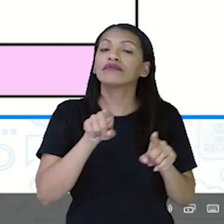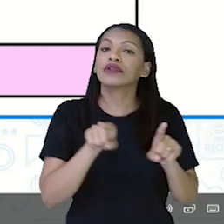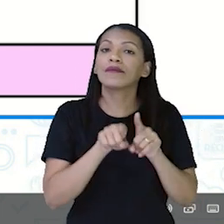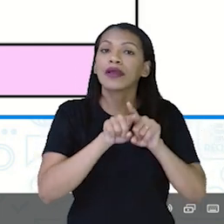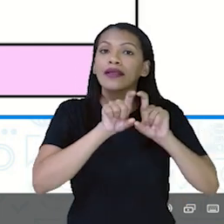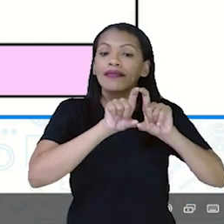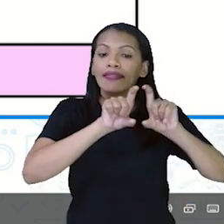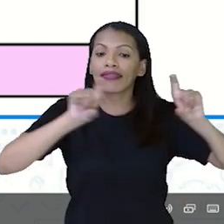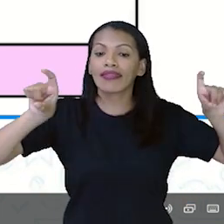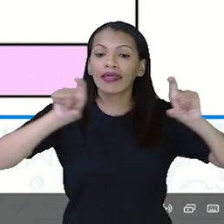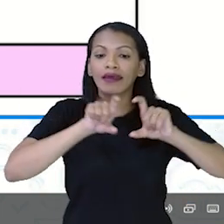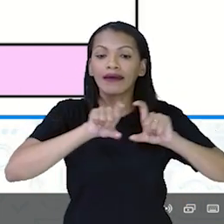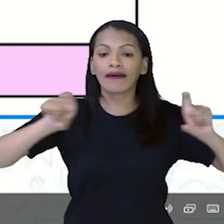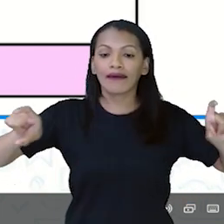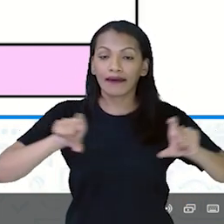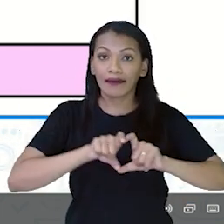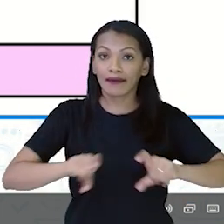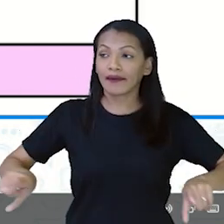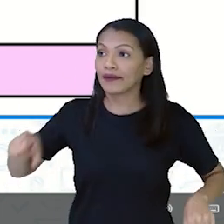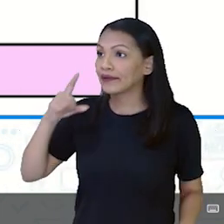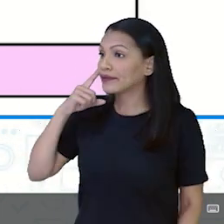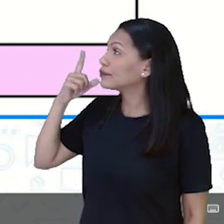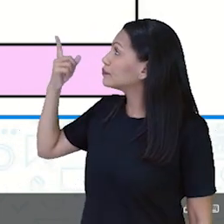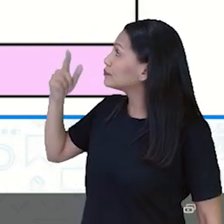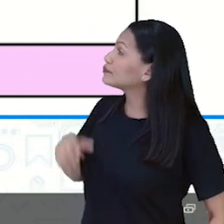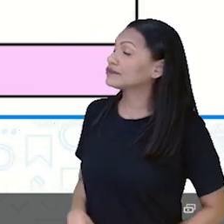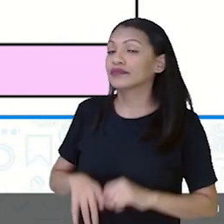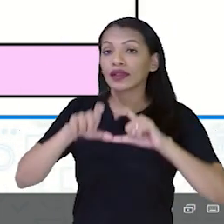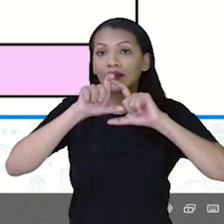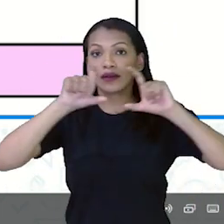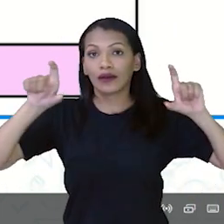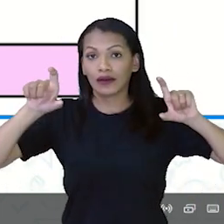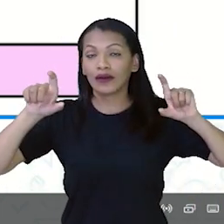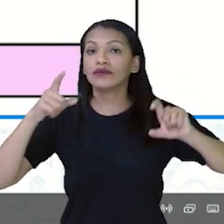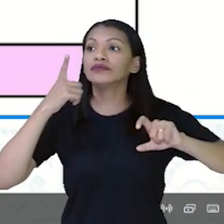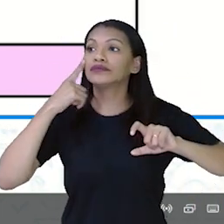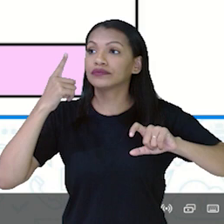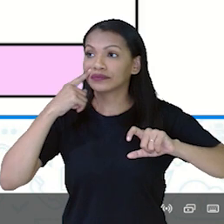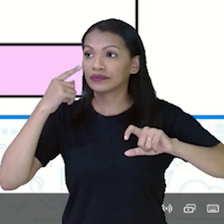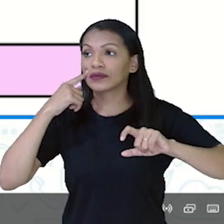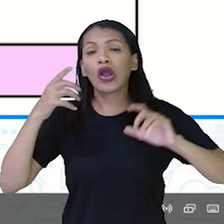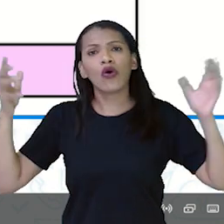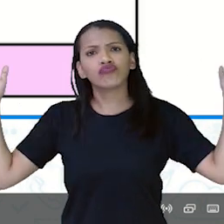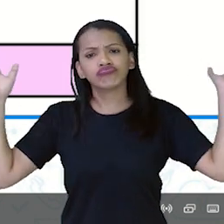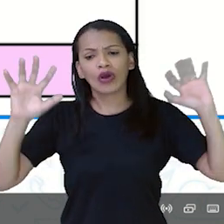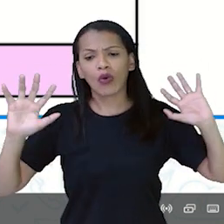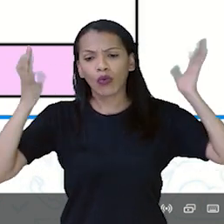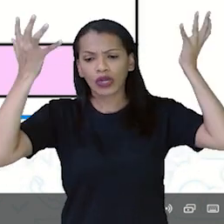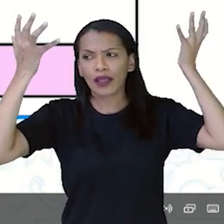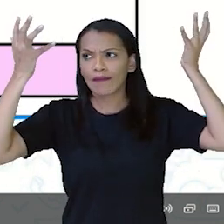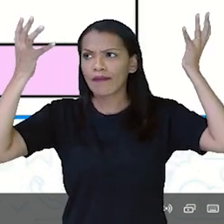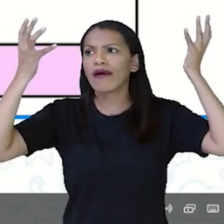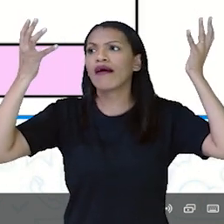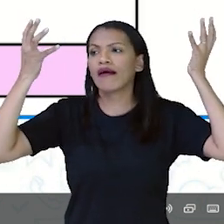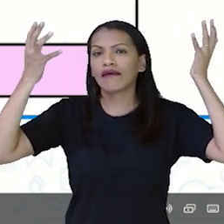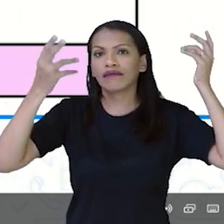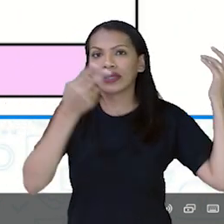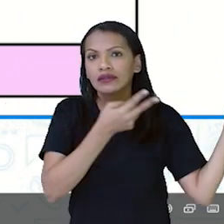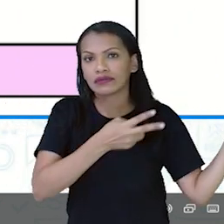tabela de um clima da semana do dia 16 a 21/11. E aqui eu tenho os